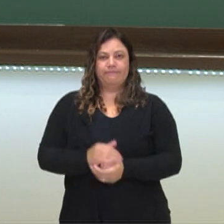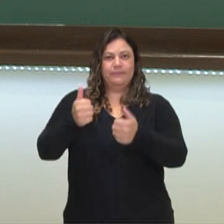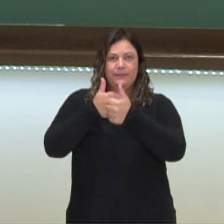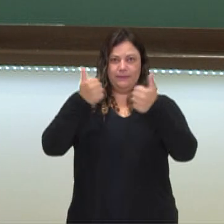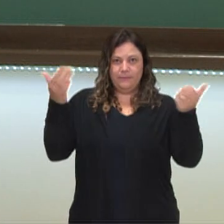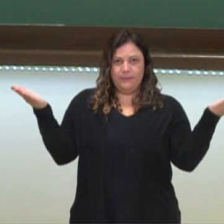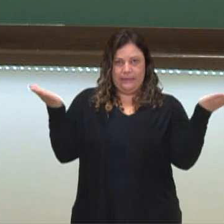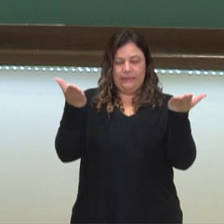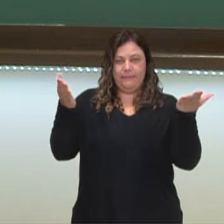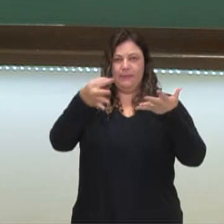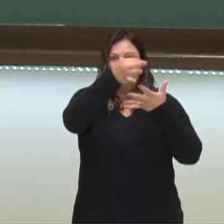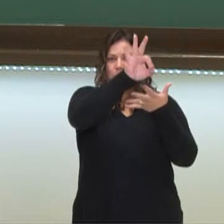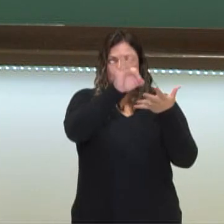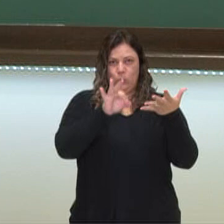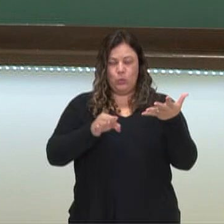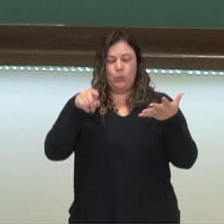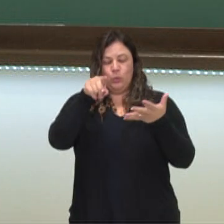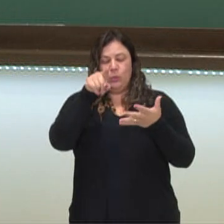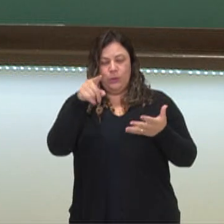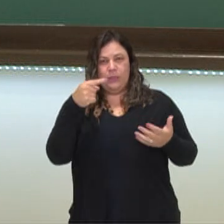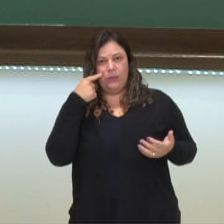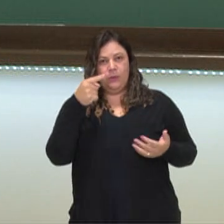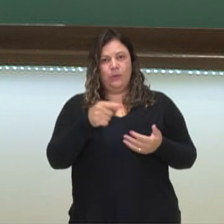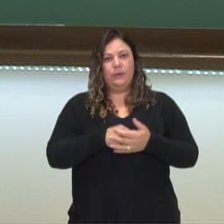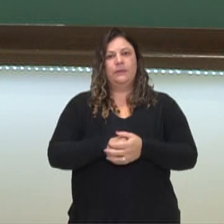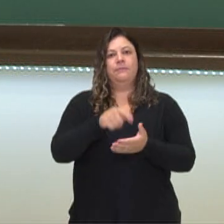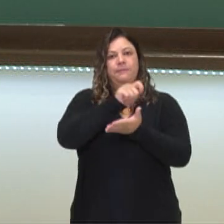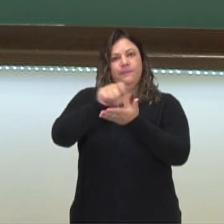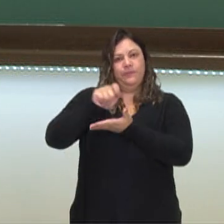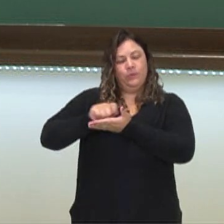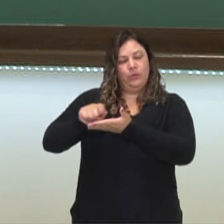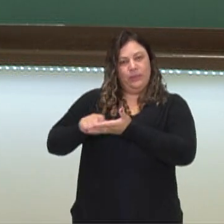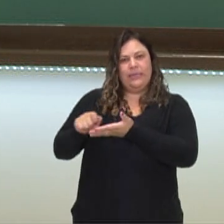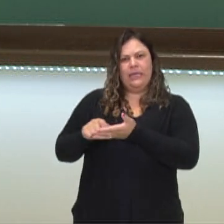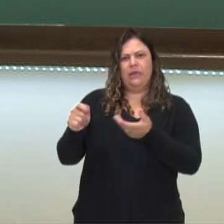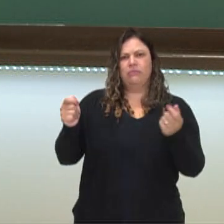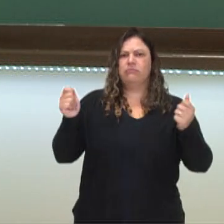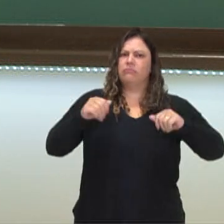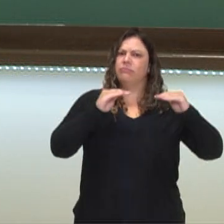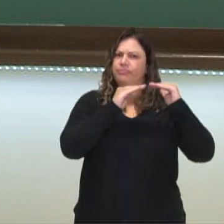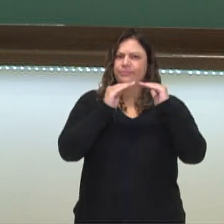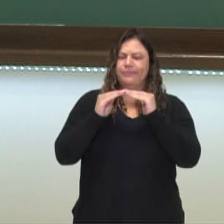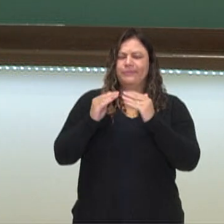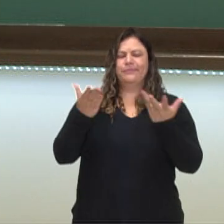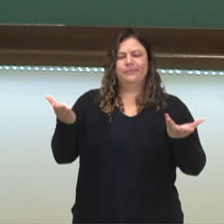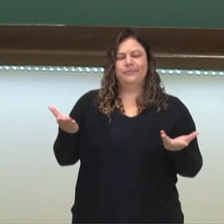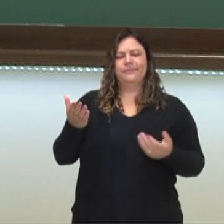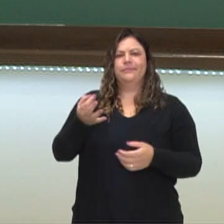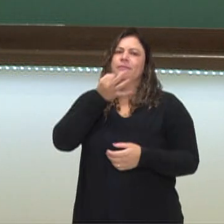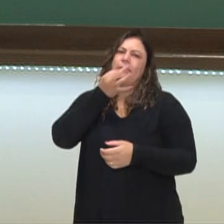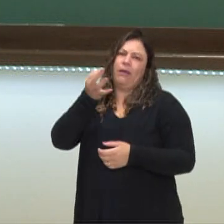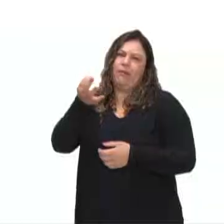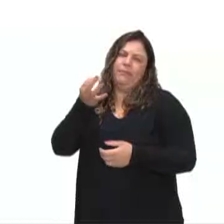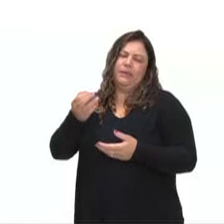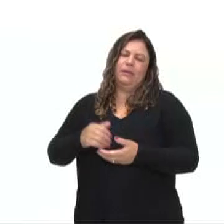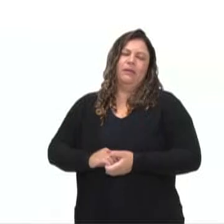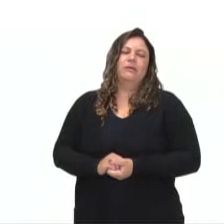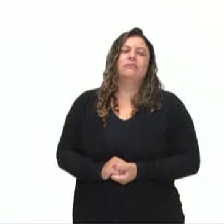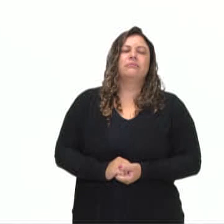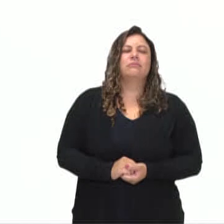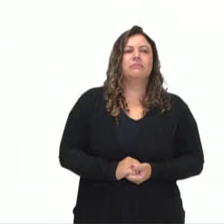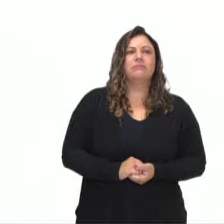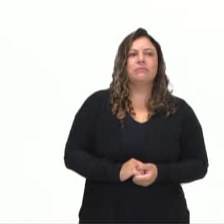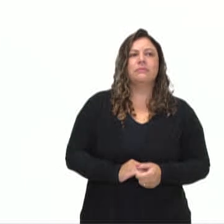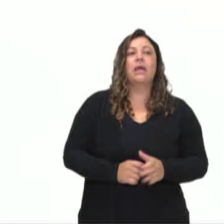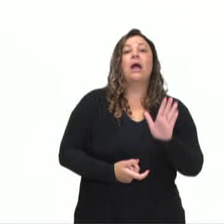bem, vamos conferir aí o que você anotou no seu caderno, se condiz com a possível resposta que eu vou apresentar para você. Então, a Bolsa de